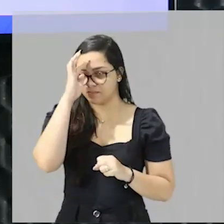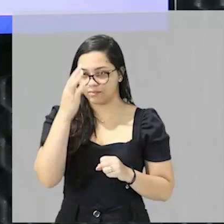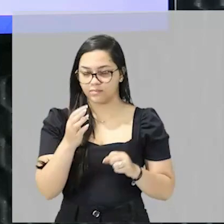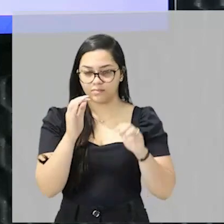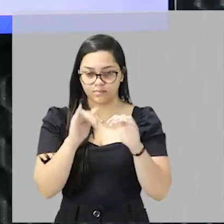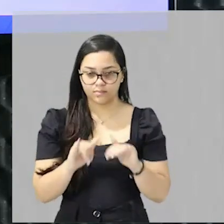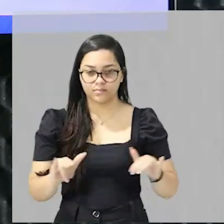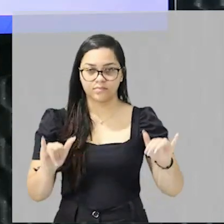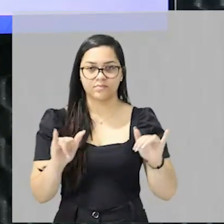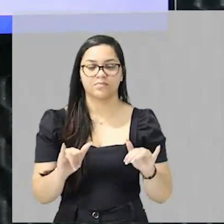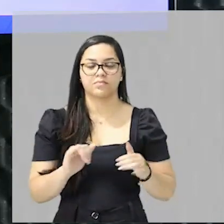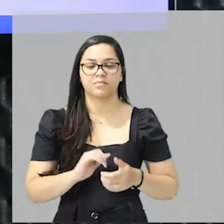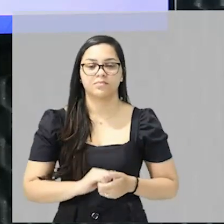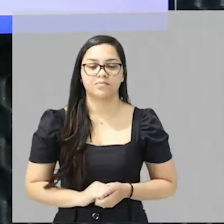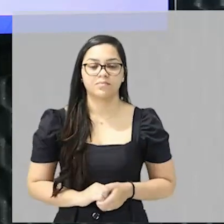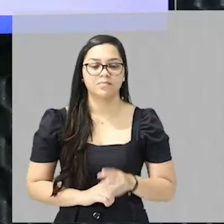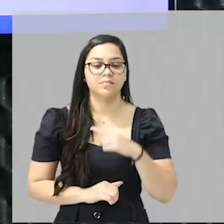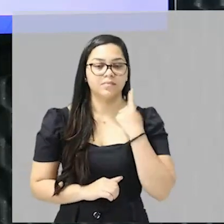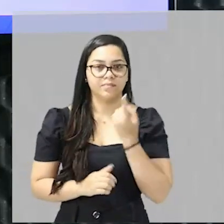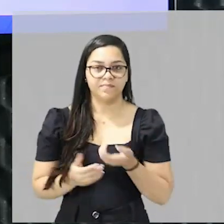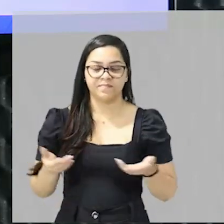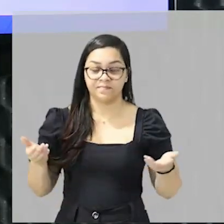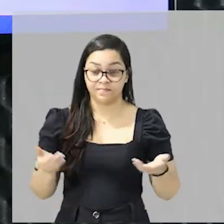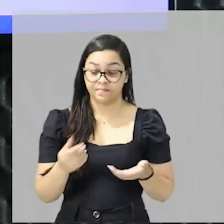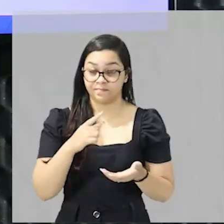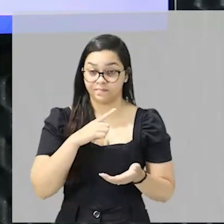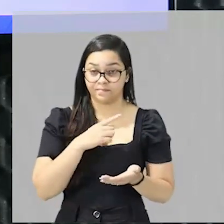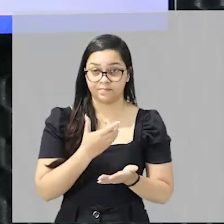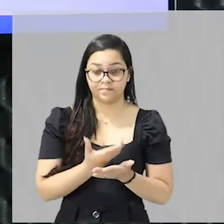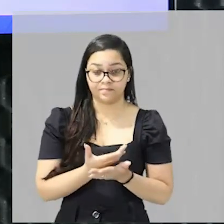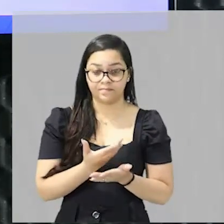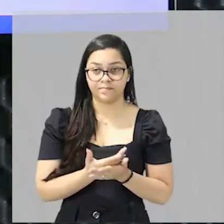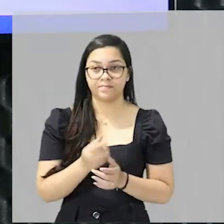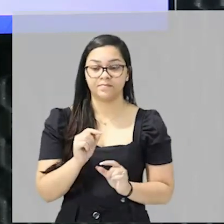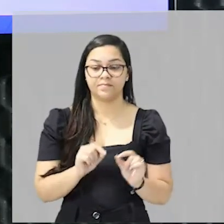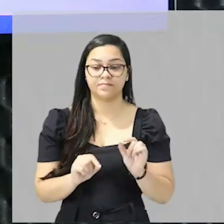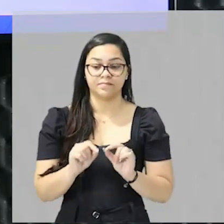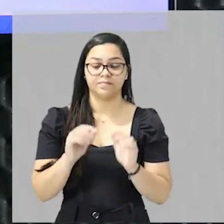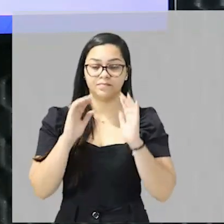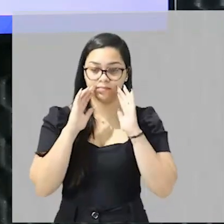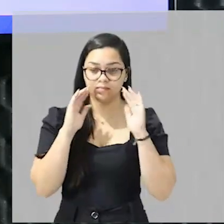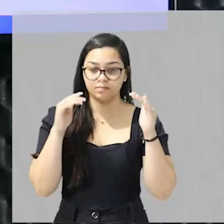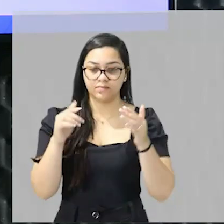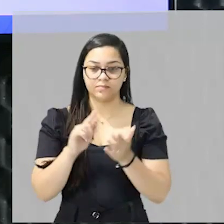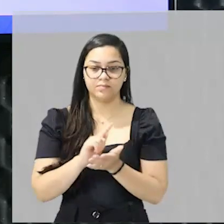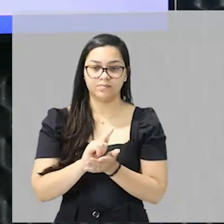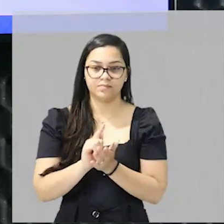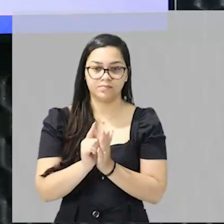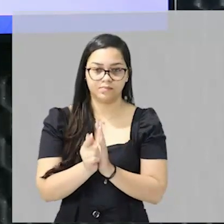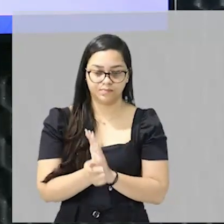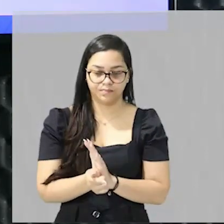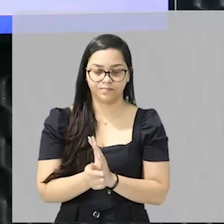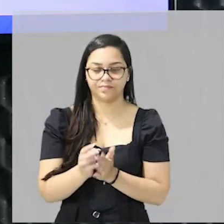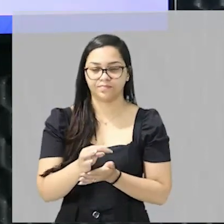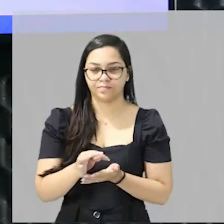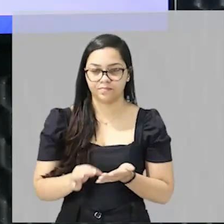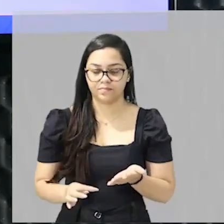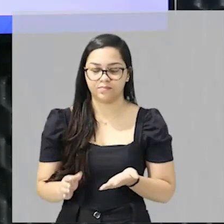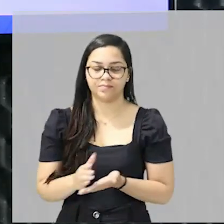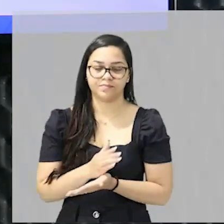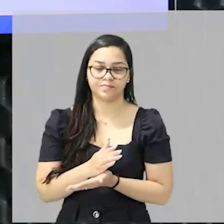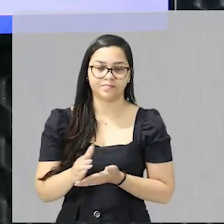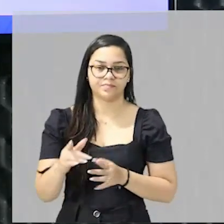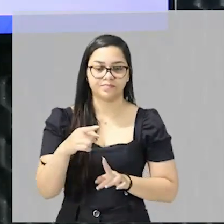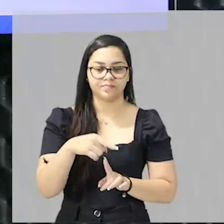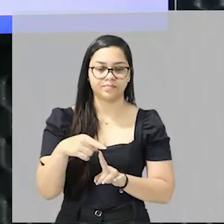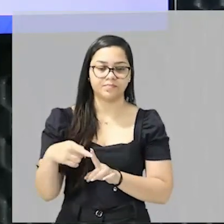as questões. Nós estamos vindo de uma série de aulas que estão focando em gêneros textuais. Alguns tipos de